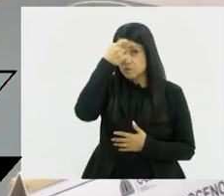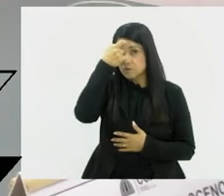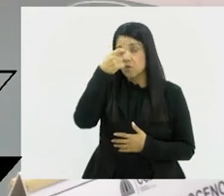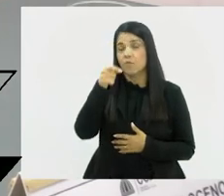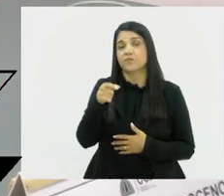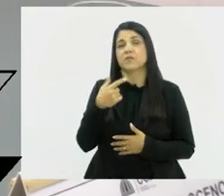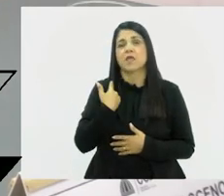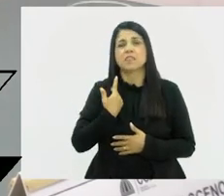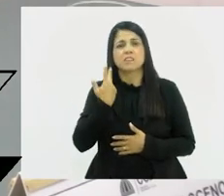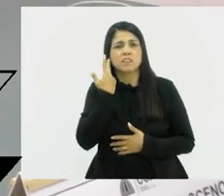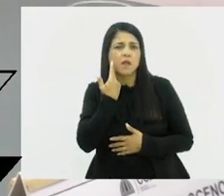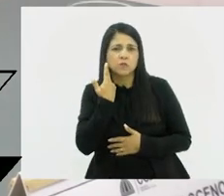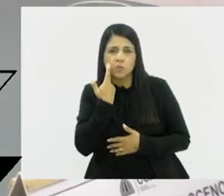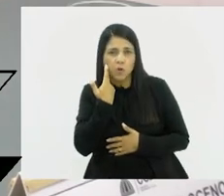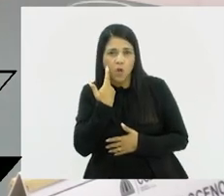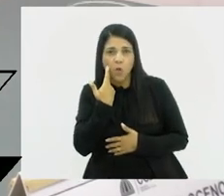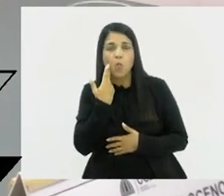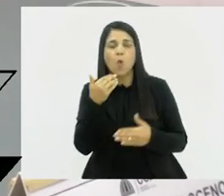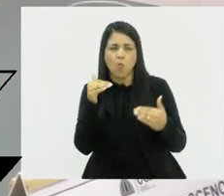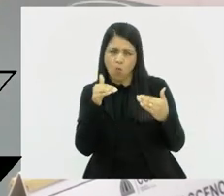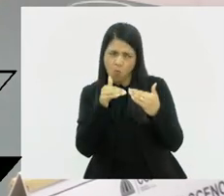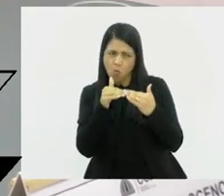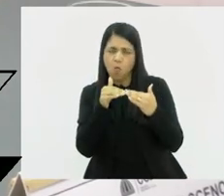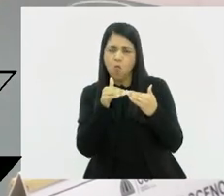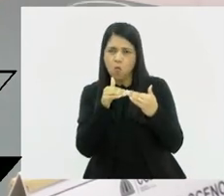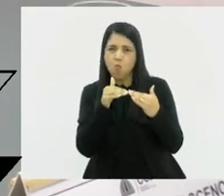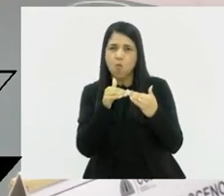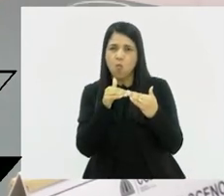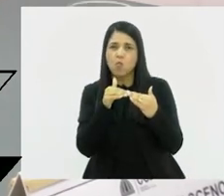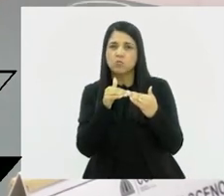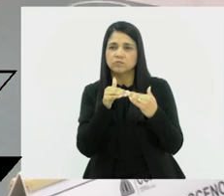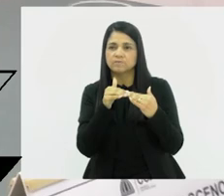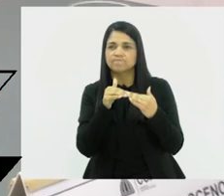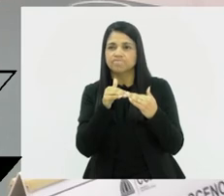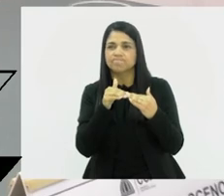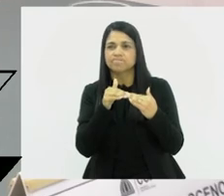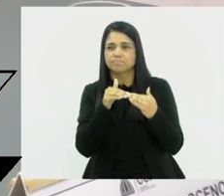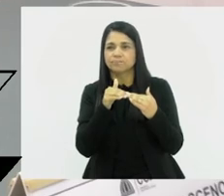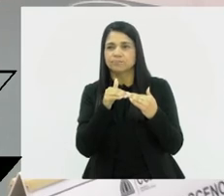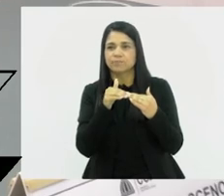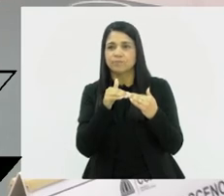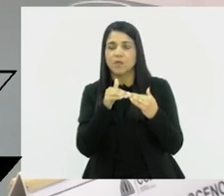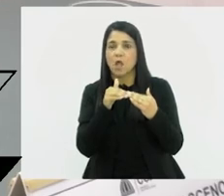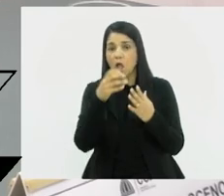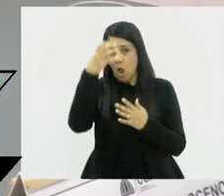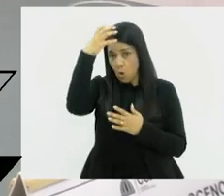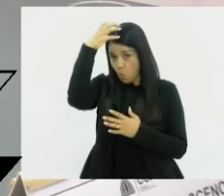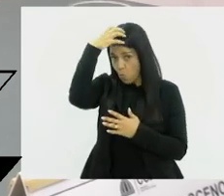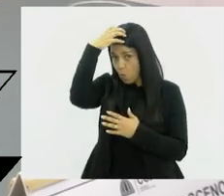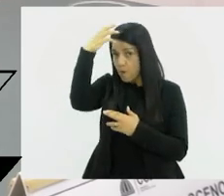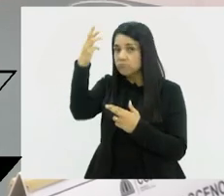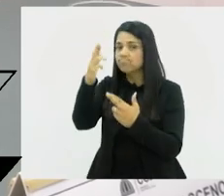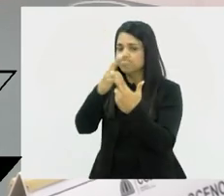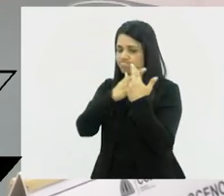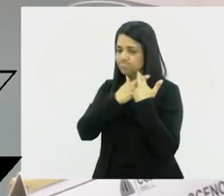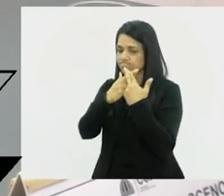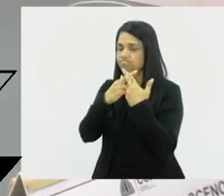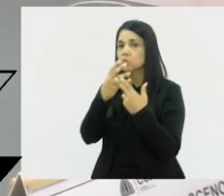É natural que eu concordo, evidentemente, que a culpa é do dono, não do